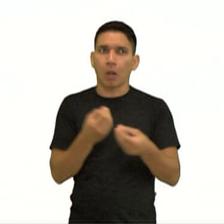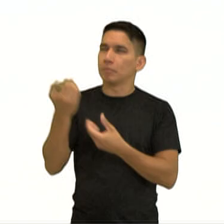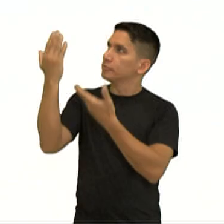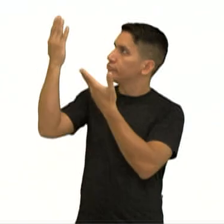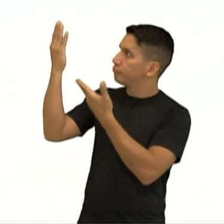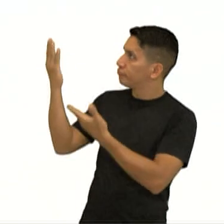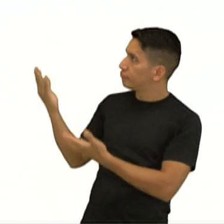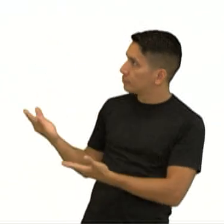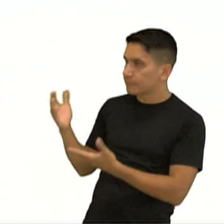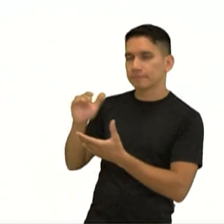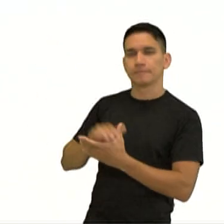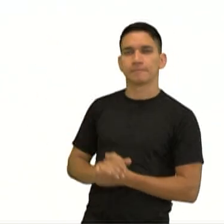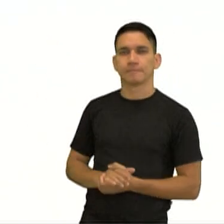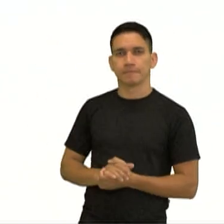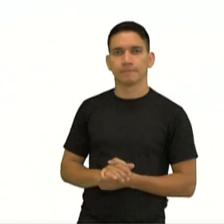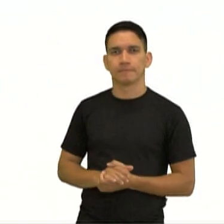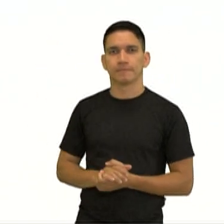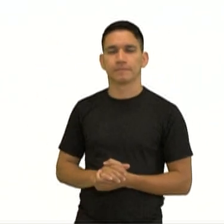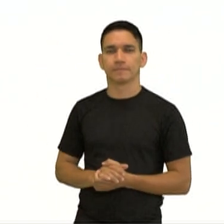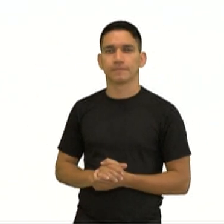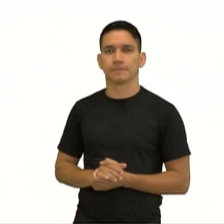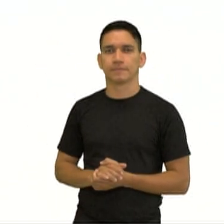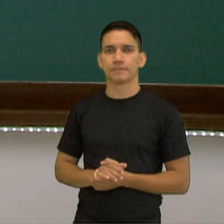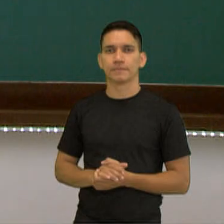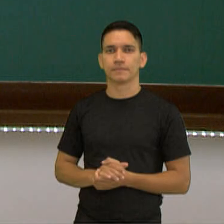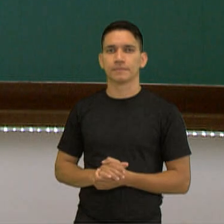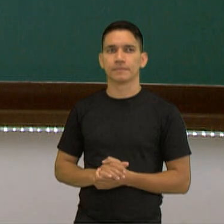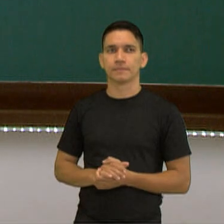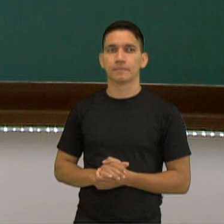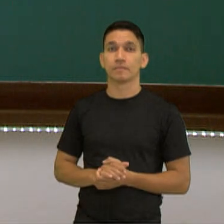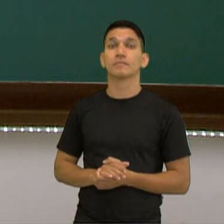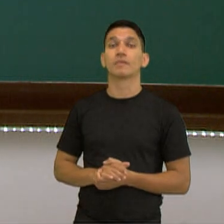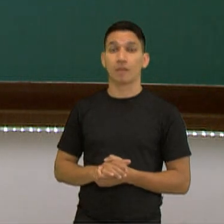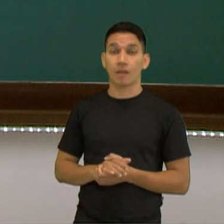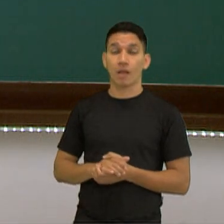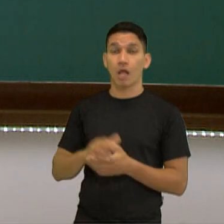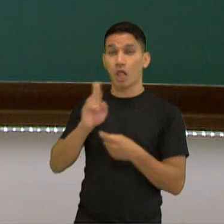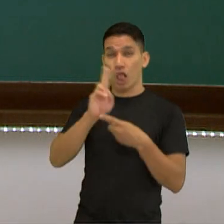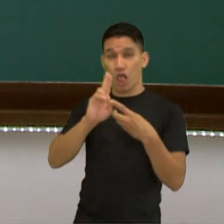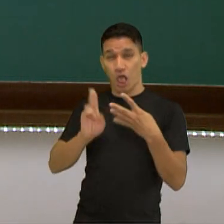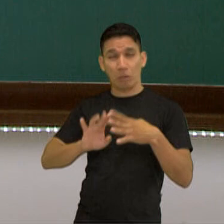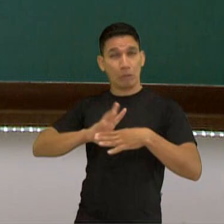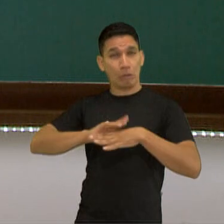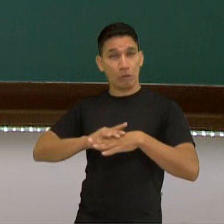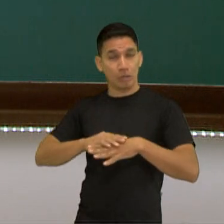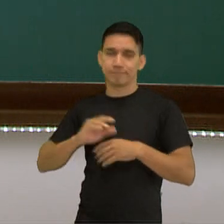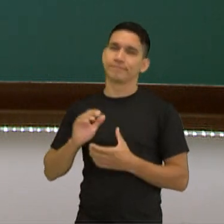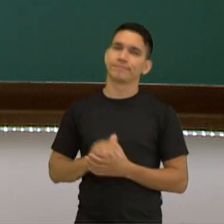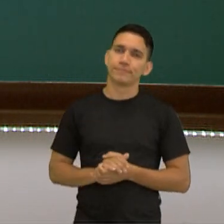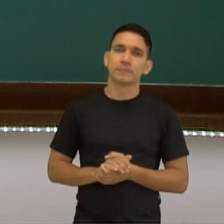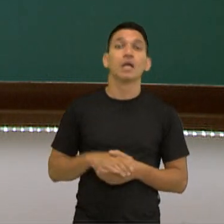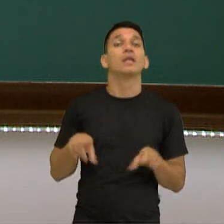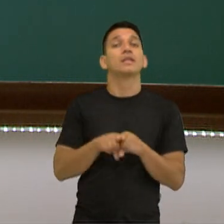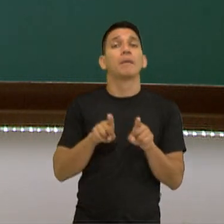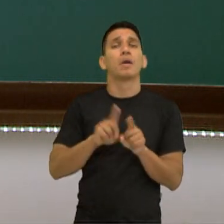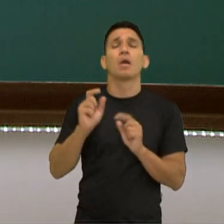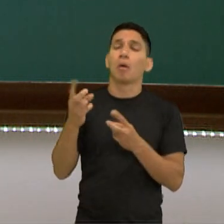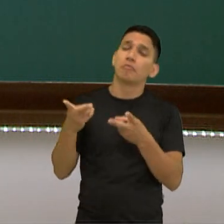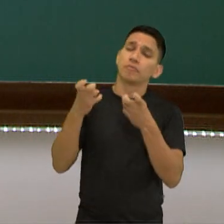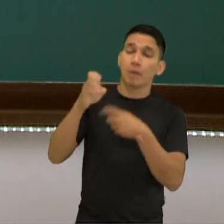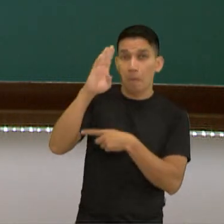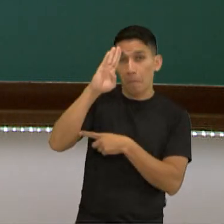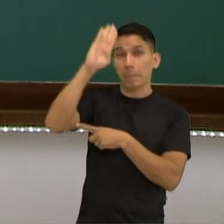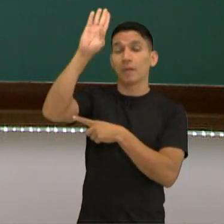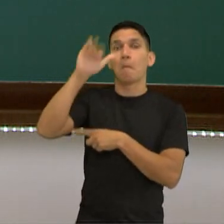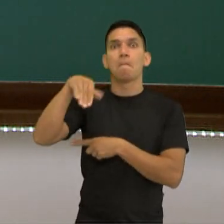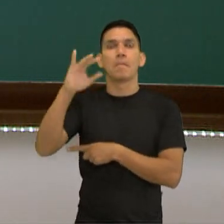rotavírus, febre amarela, dengue, chikungunya e zika. E o mais importante, quais são os cuidados